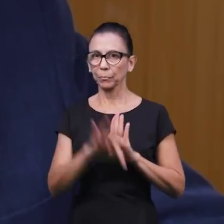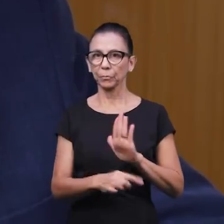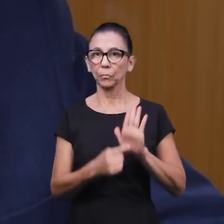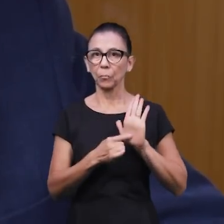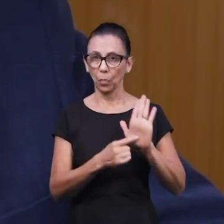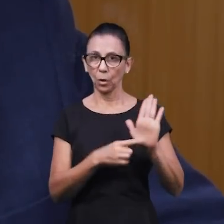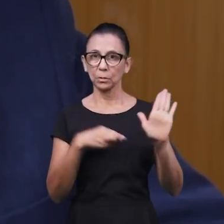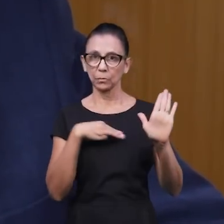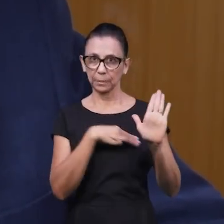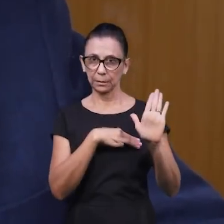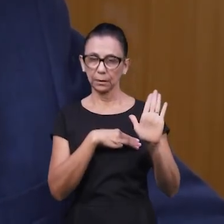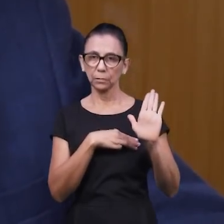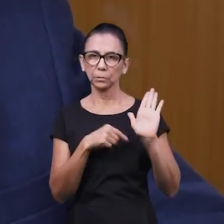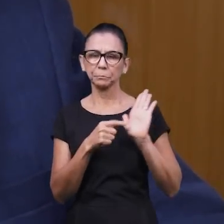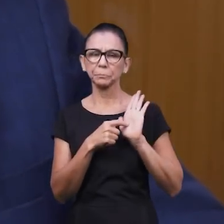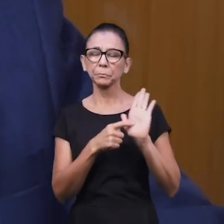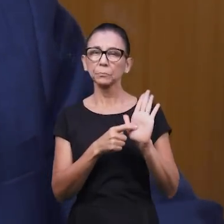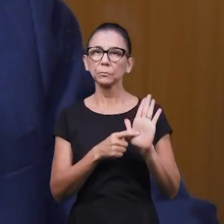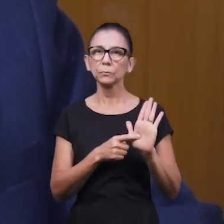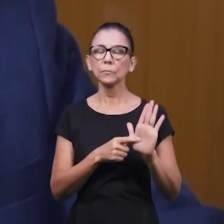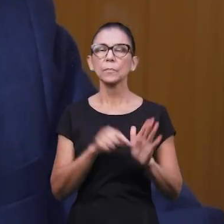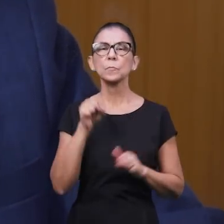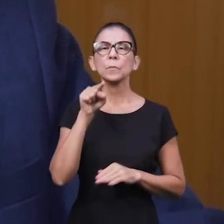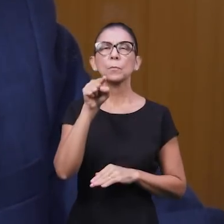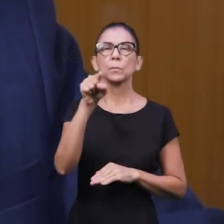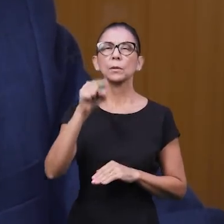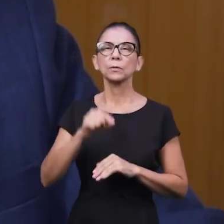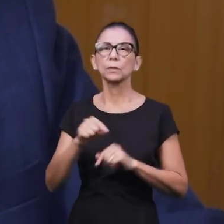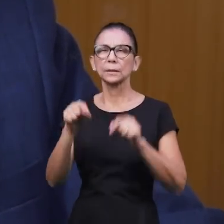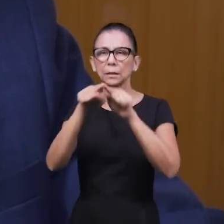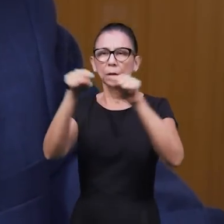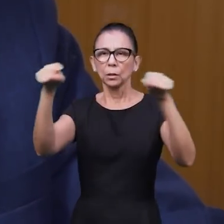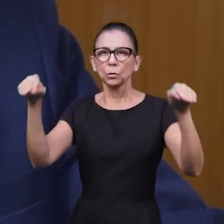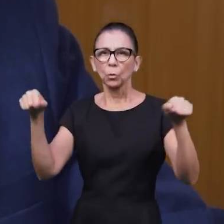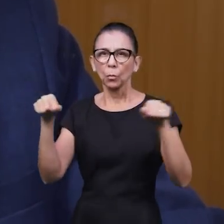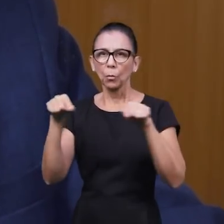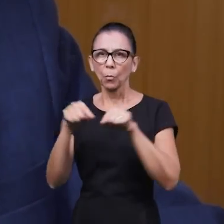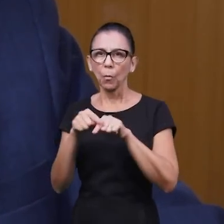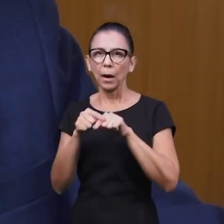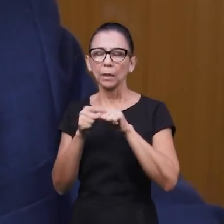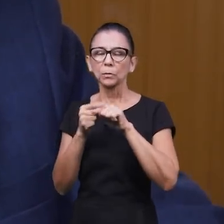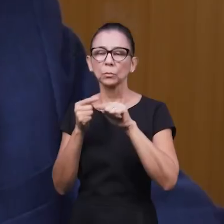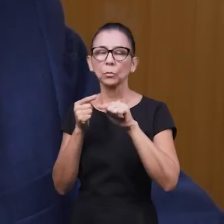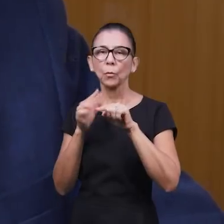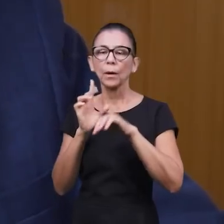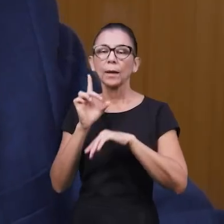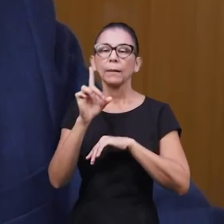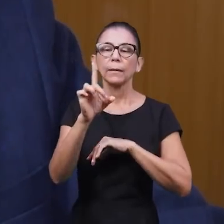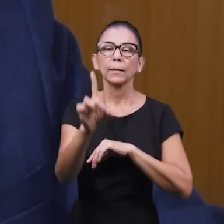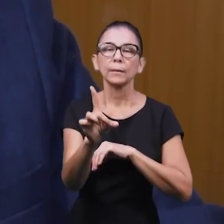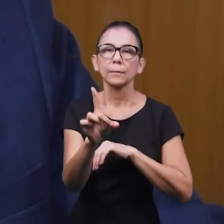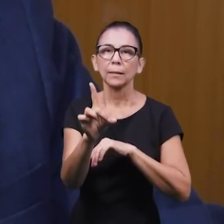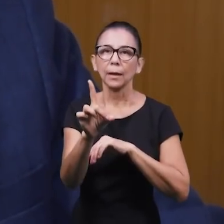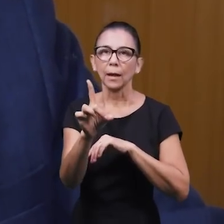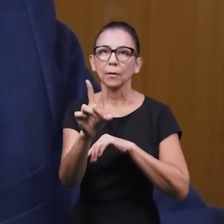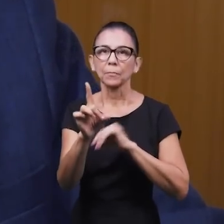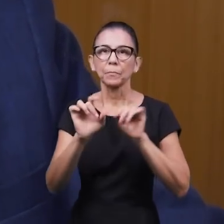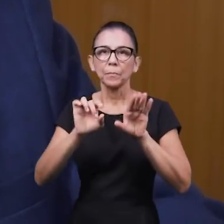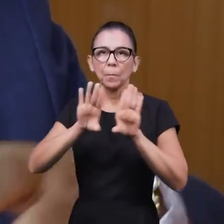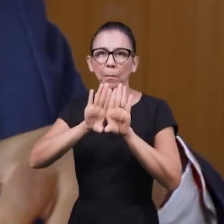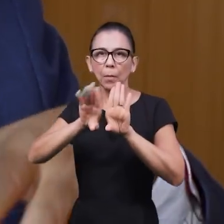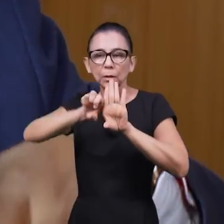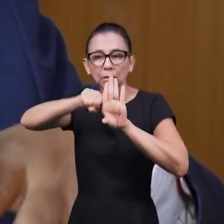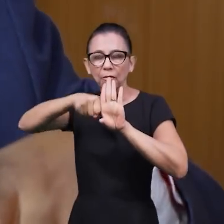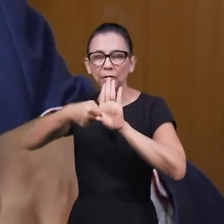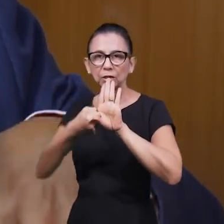nesse texto aqui para você ir no aposento do seu quarto, fechar a porta e orar em secreto. Por que isso?